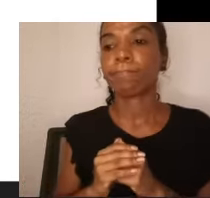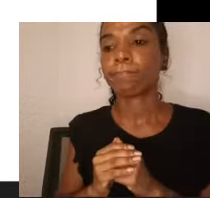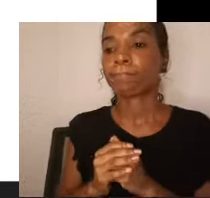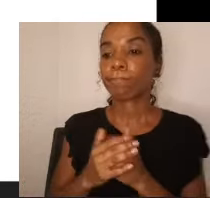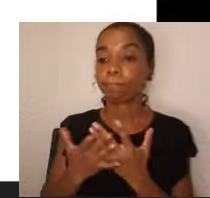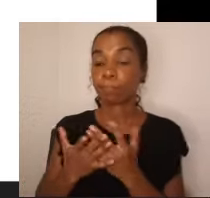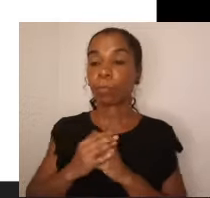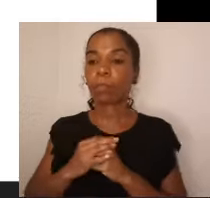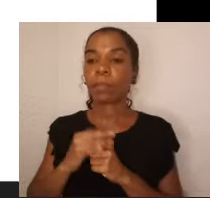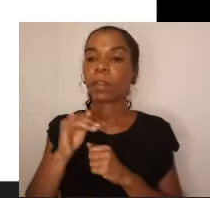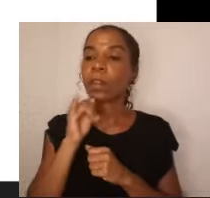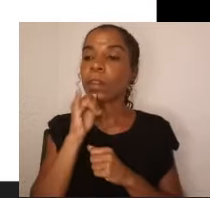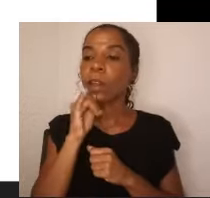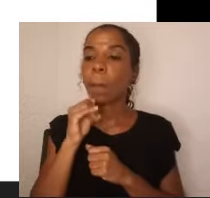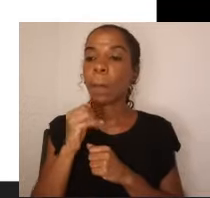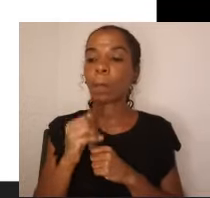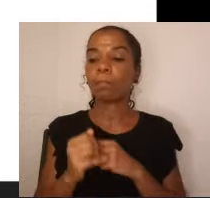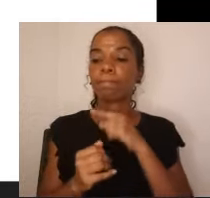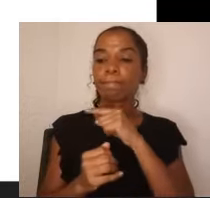função polinomial